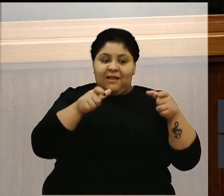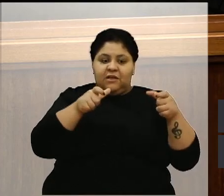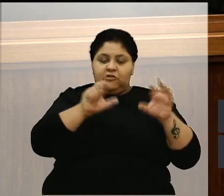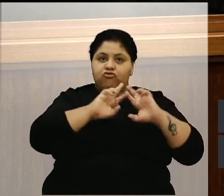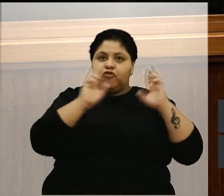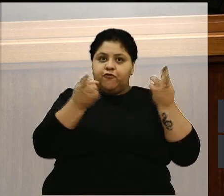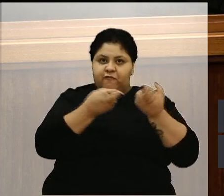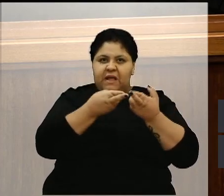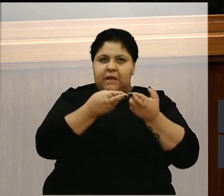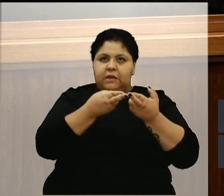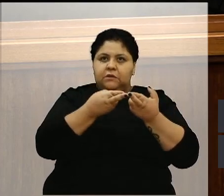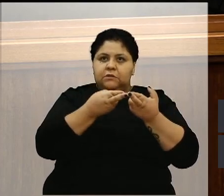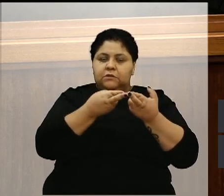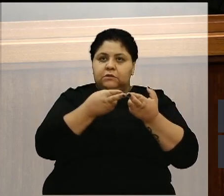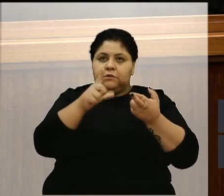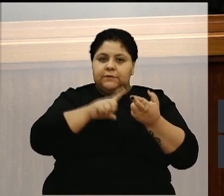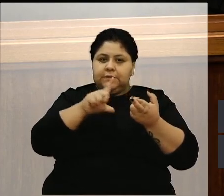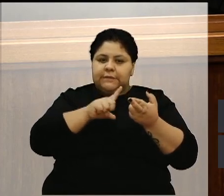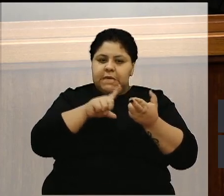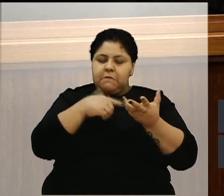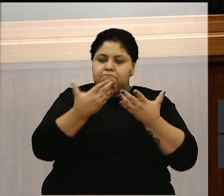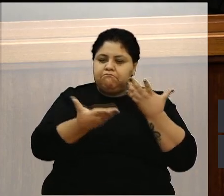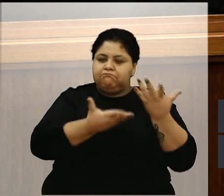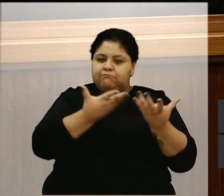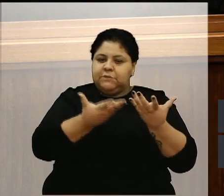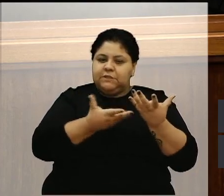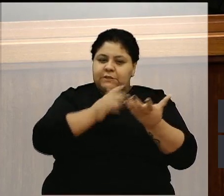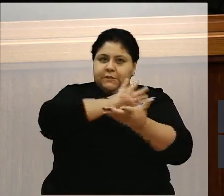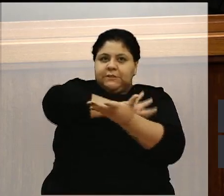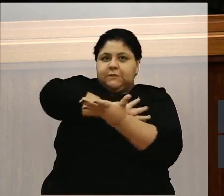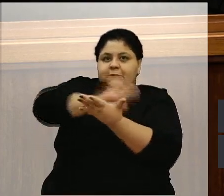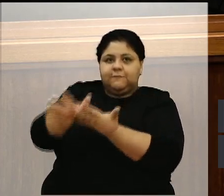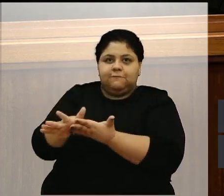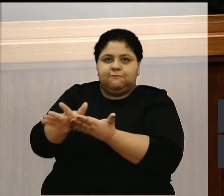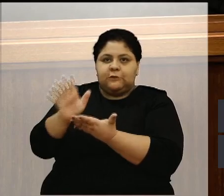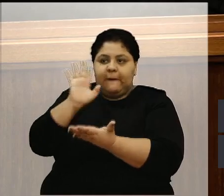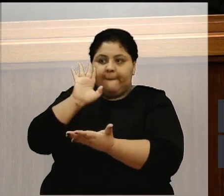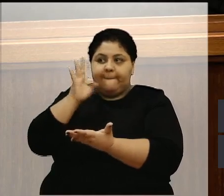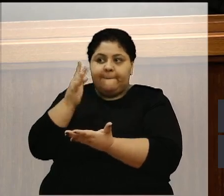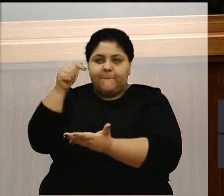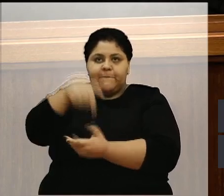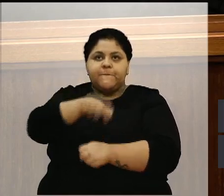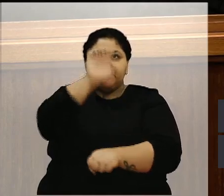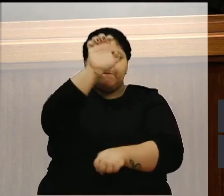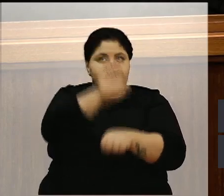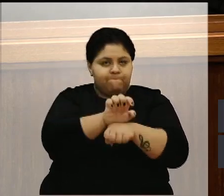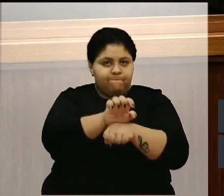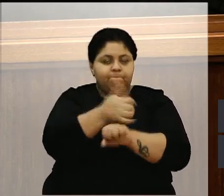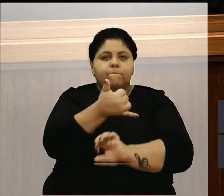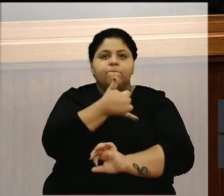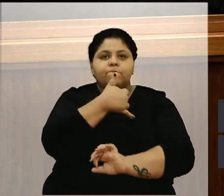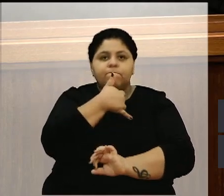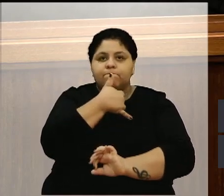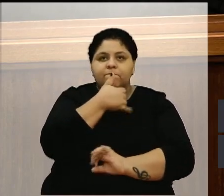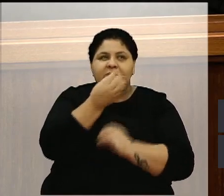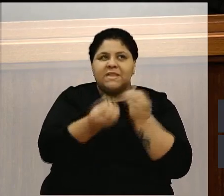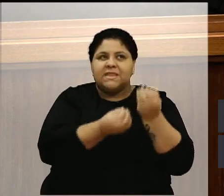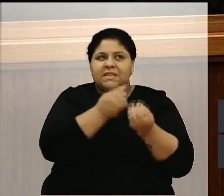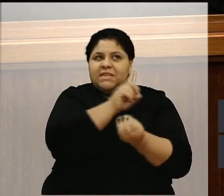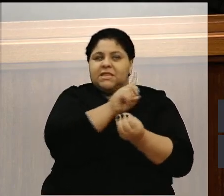tem esse fato, essa tragédia que aconteceu no nosso estado, infelizmente não como